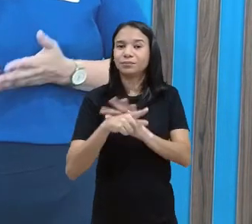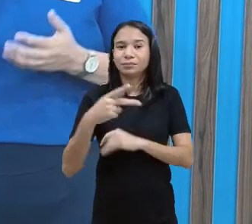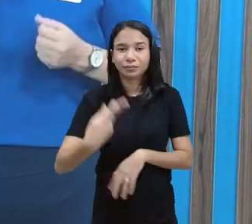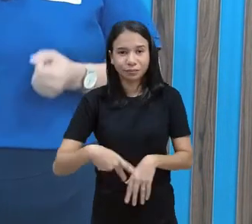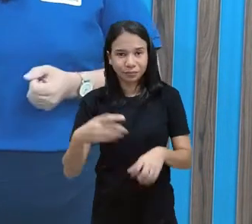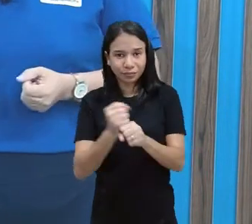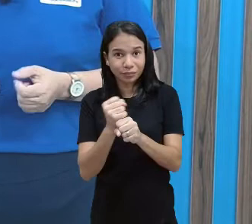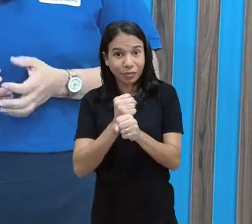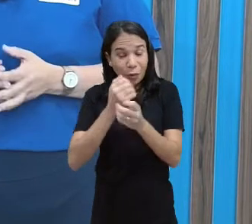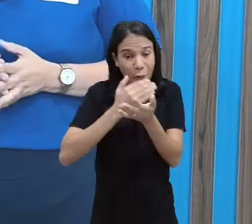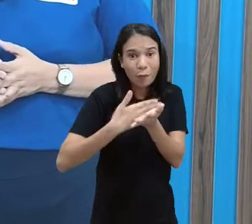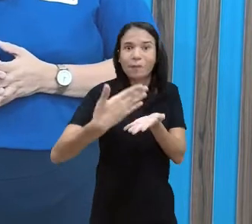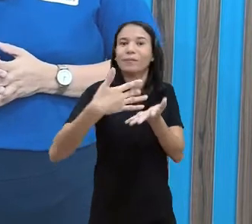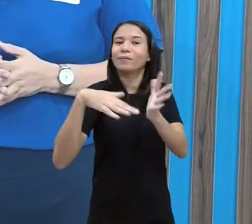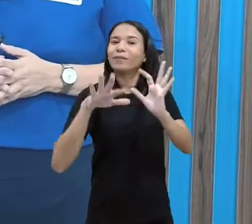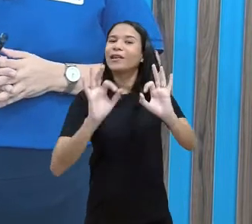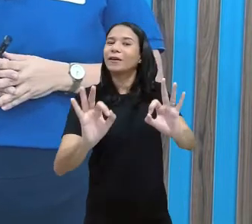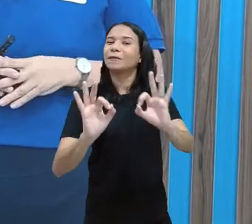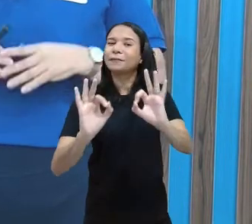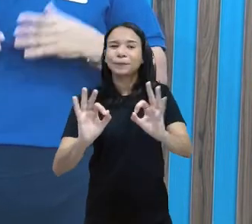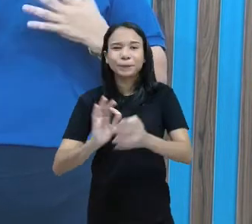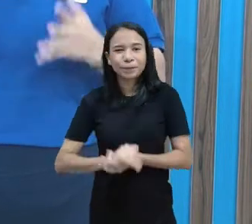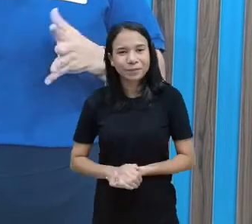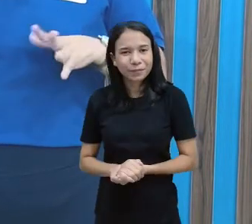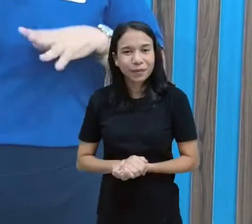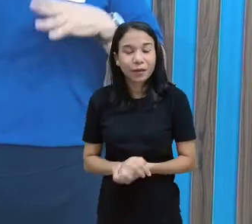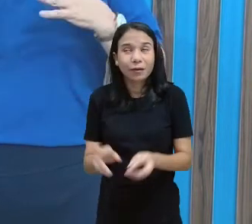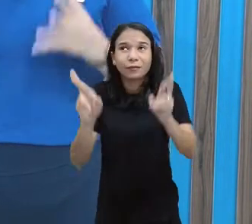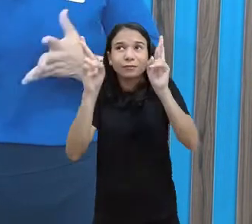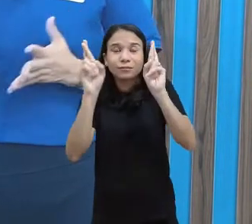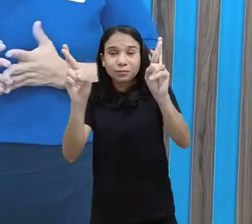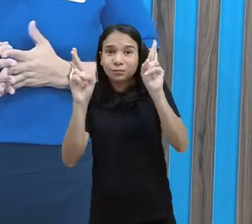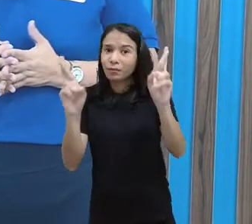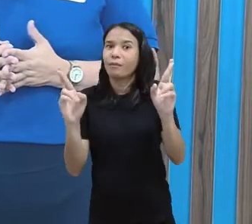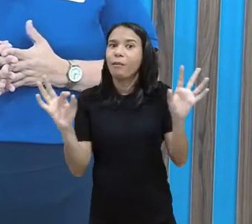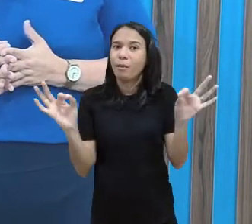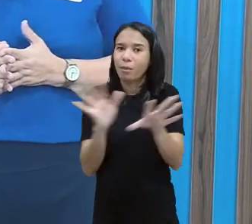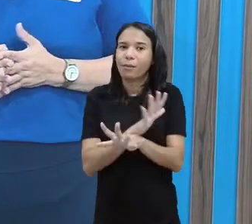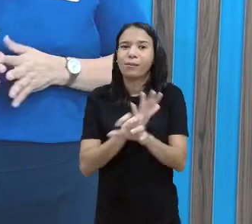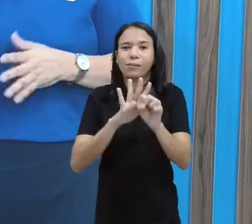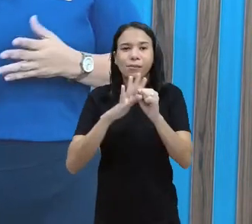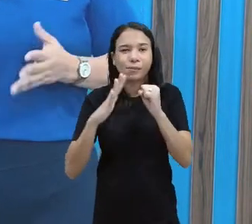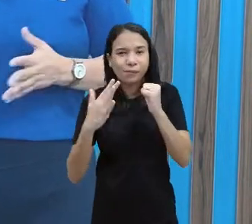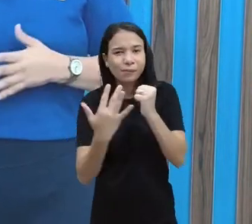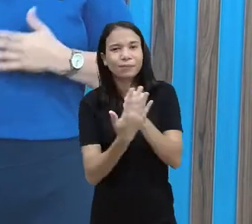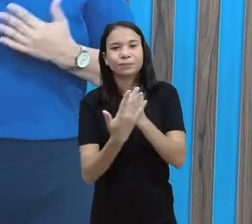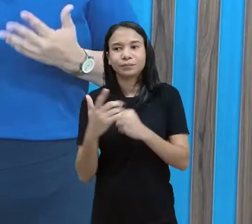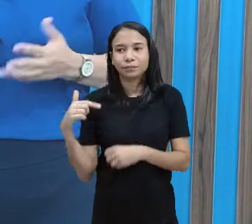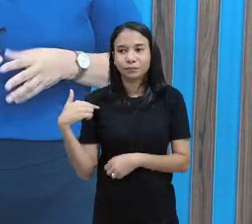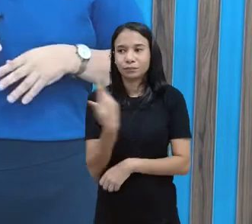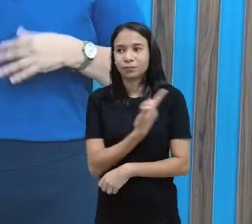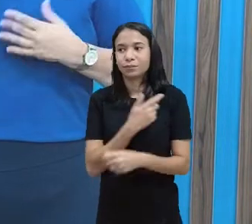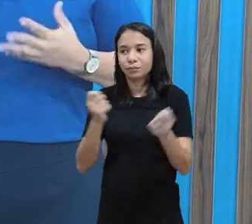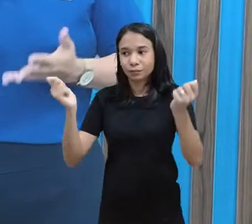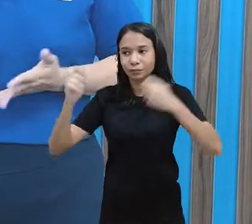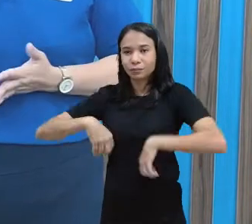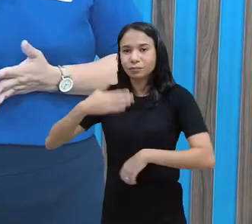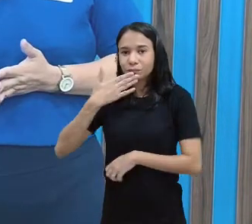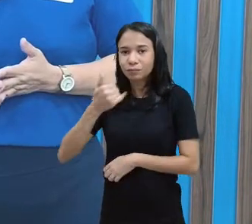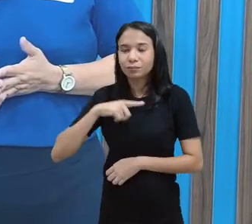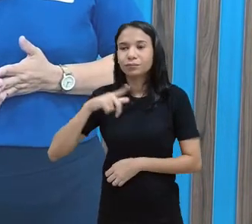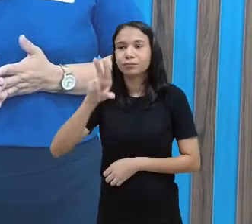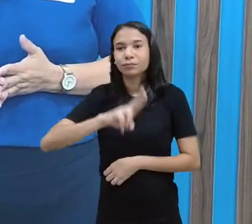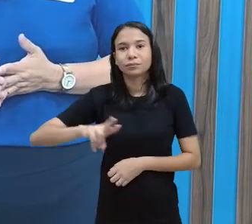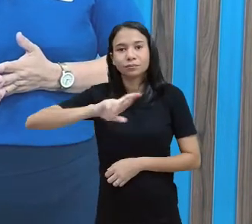ano com o pé direito, né? Torcendo para que passe logo essa pandemia e que a gente possa, né, trabalhar de